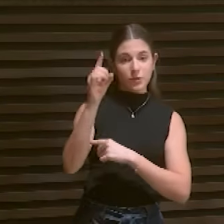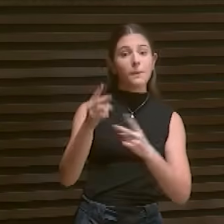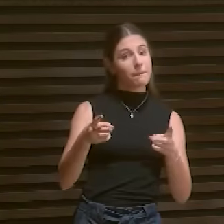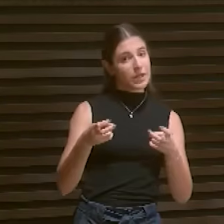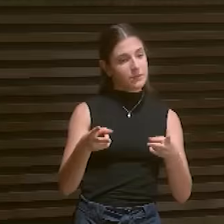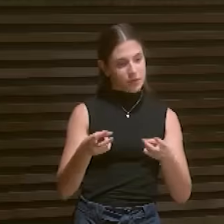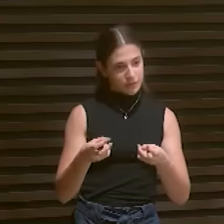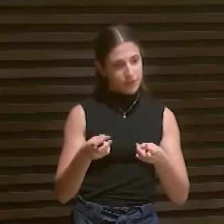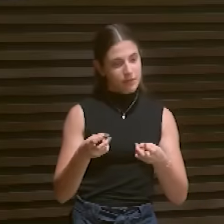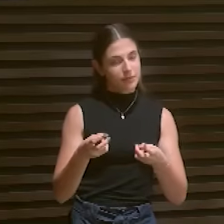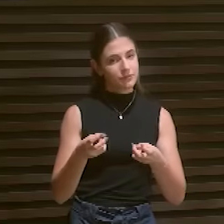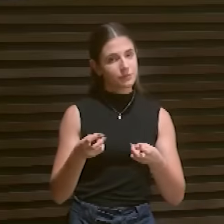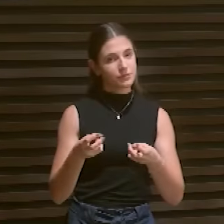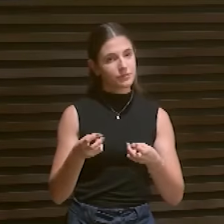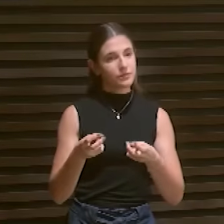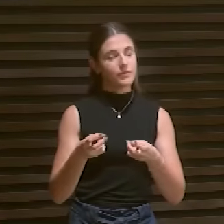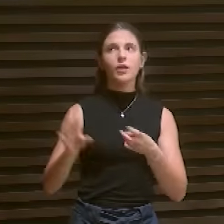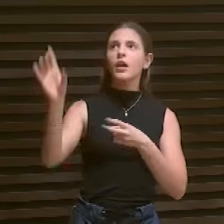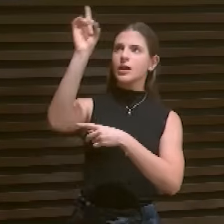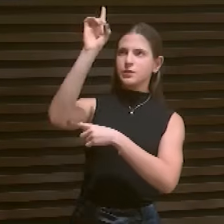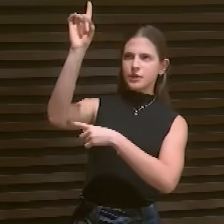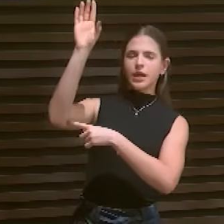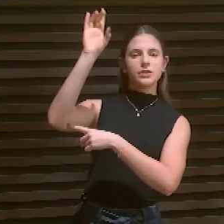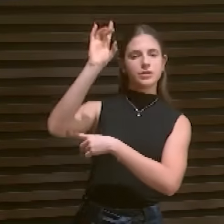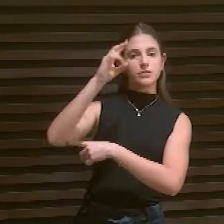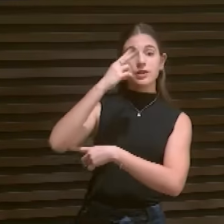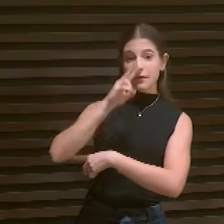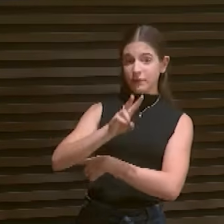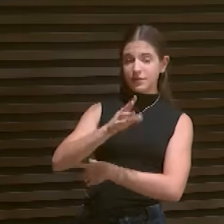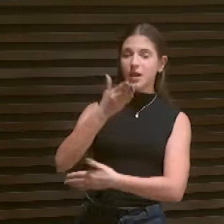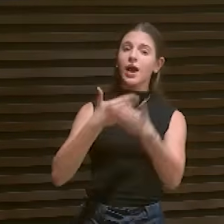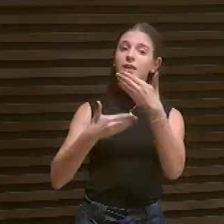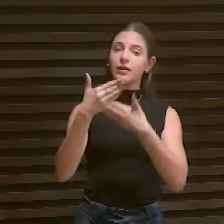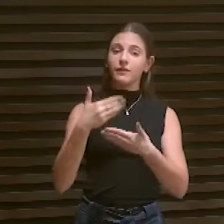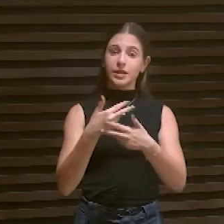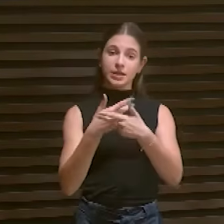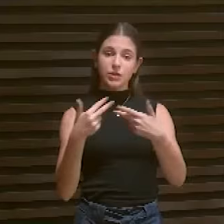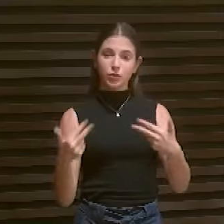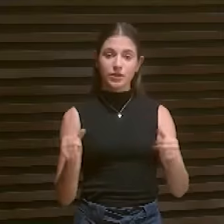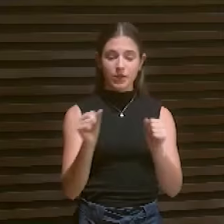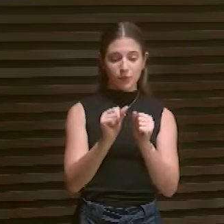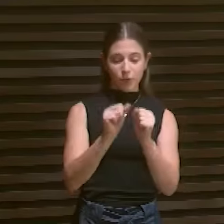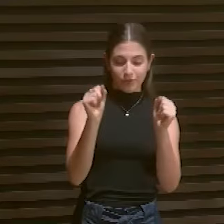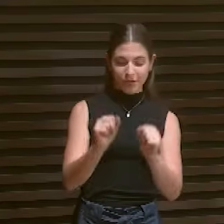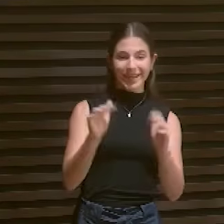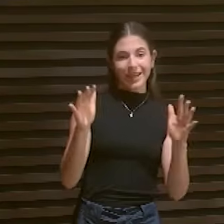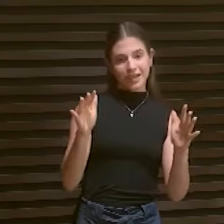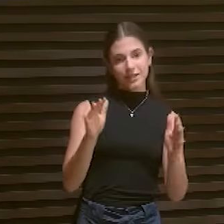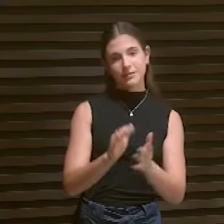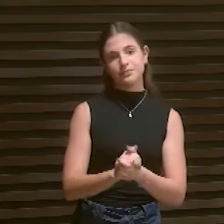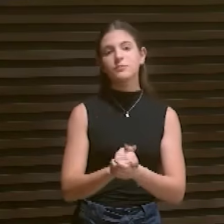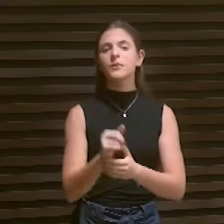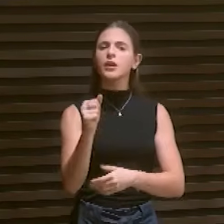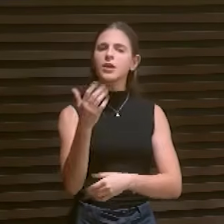perceptíveis. A divindade de Deus, ela é vista por meio das coisas que foram criadas.